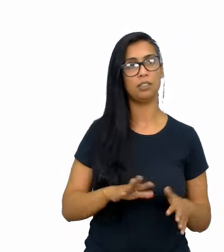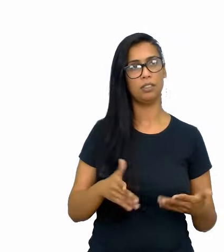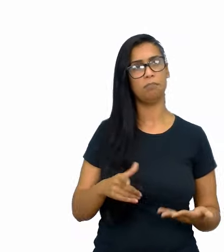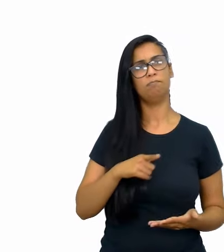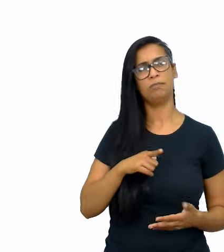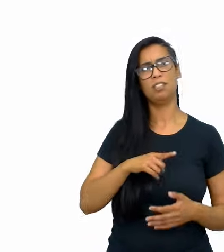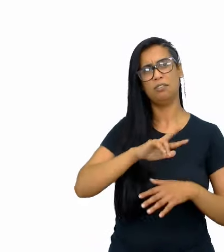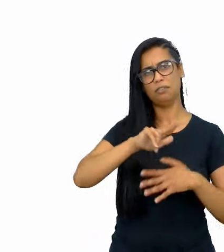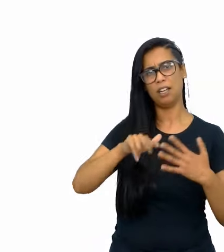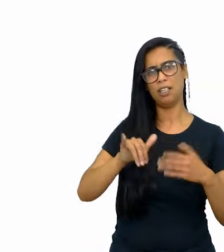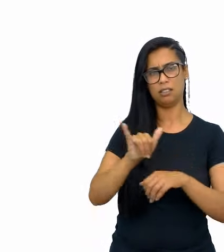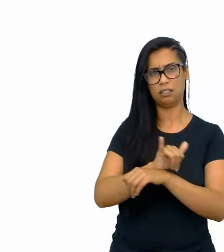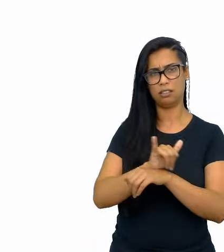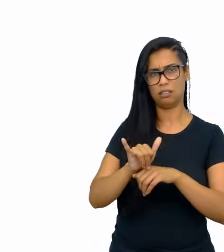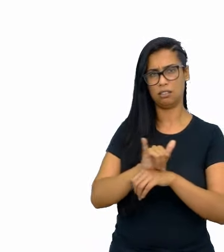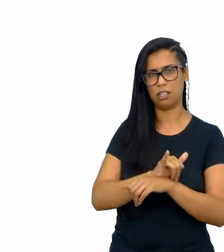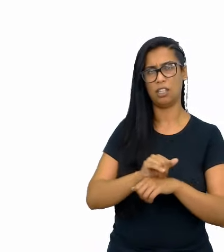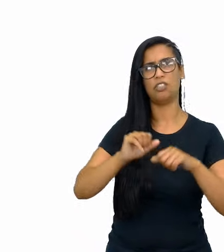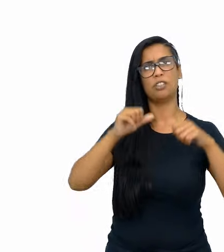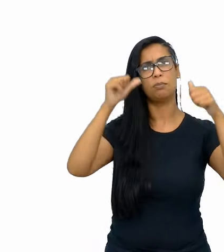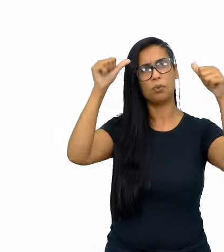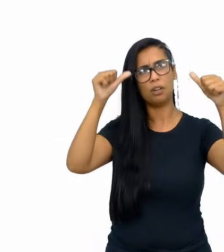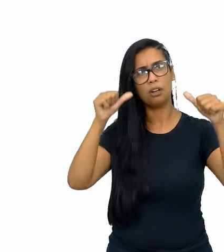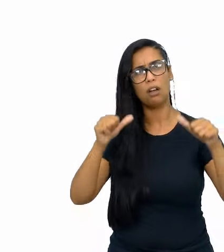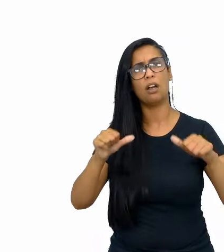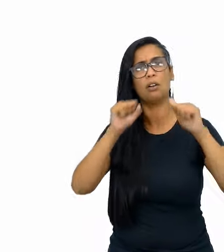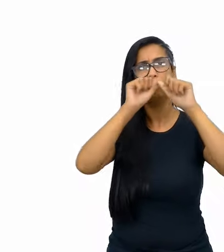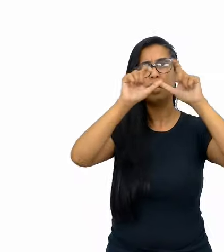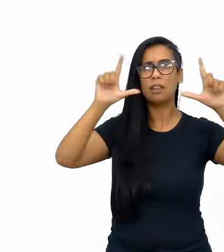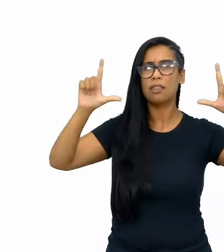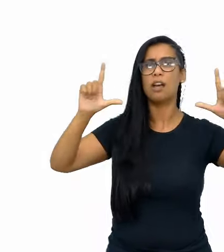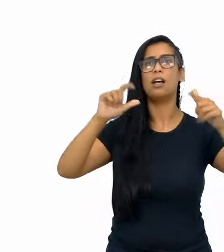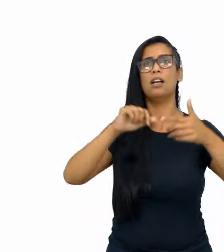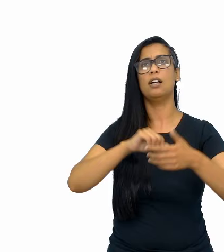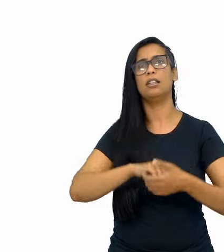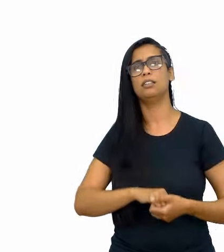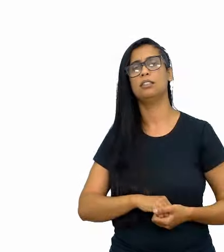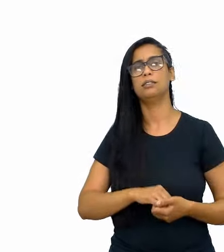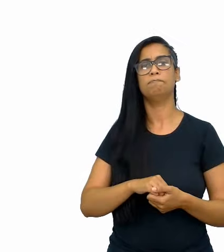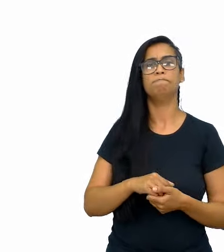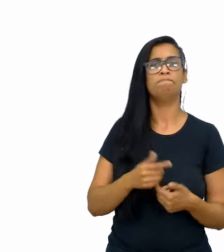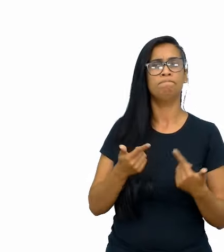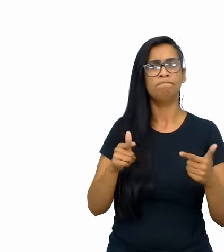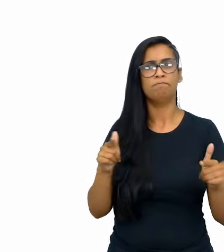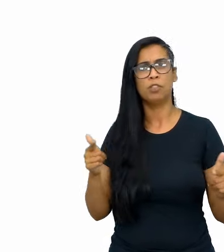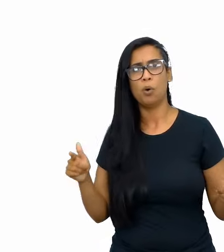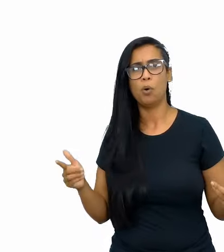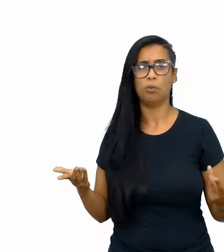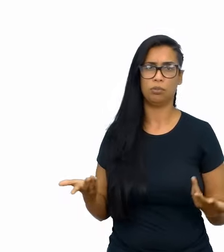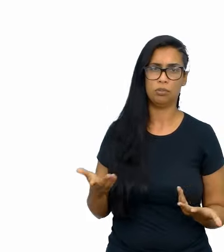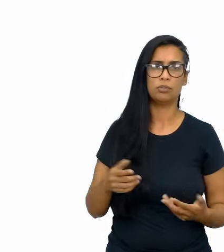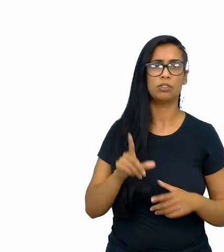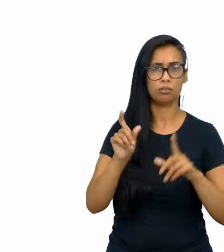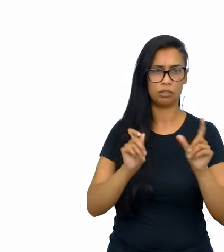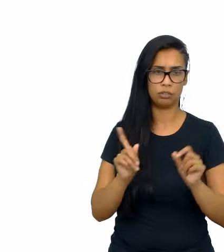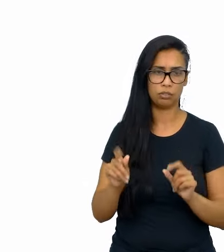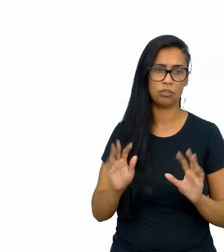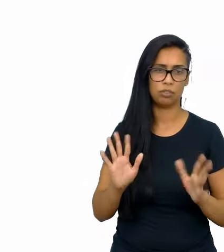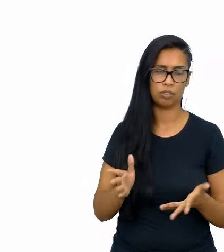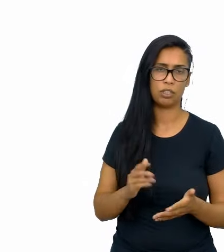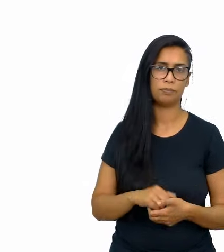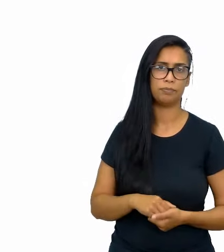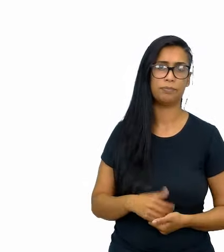foi construído desde a aula 2, né? Bem, agora, eu